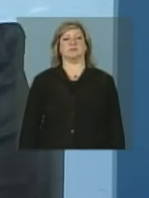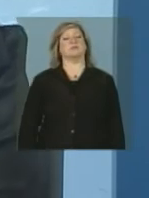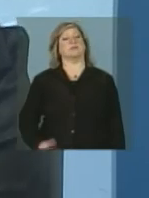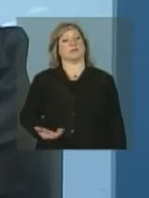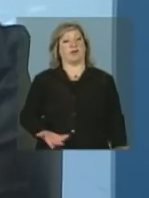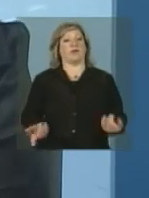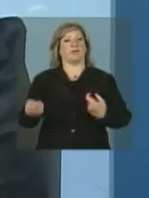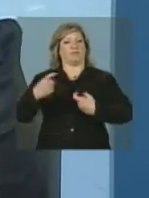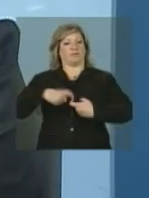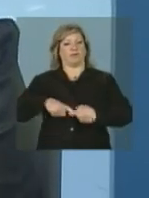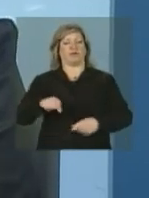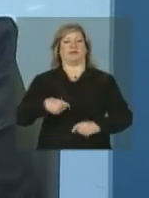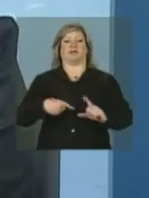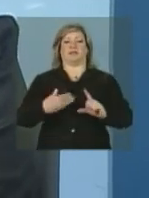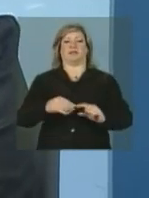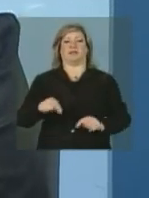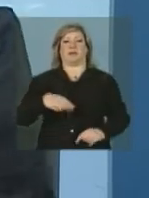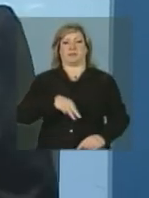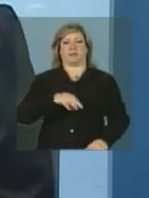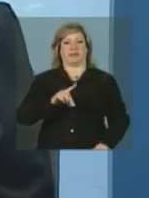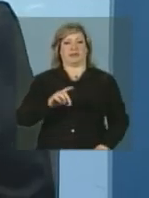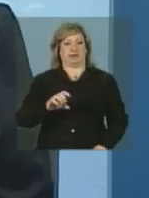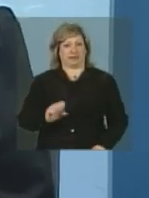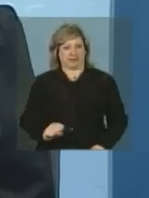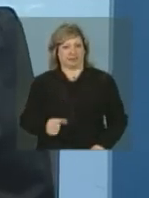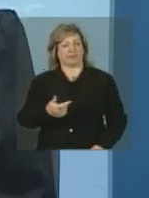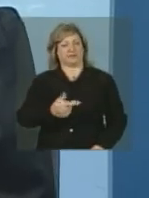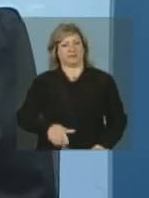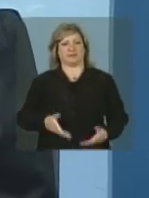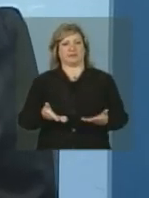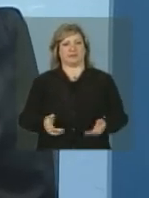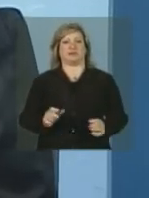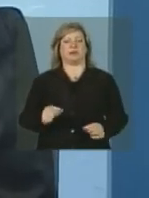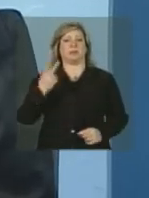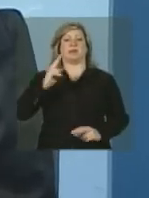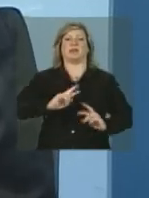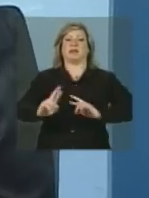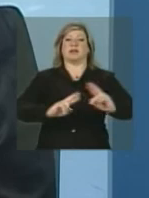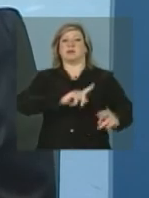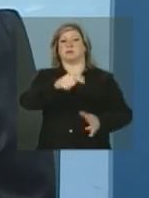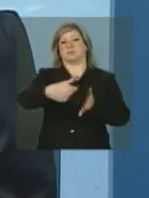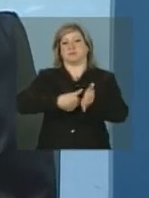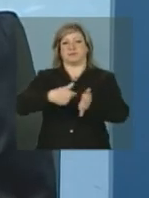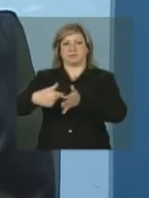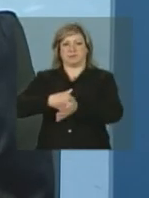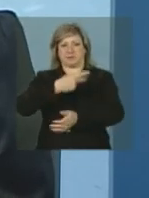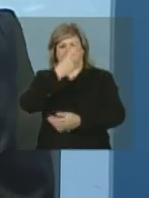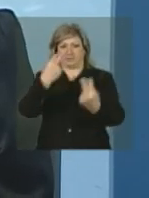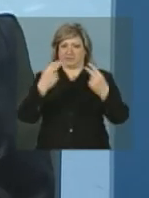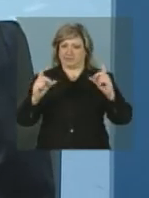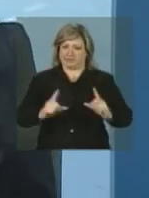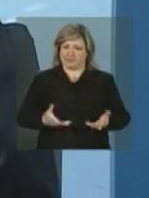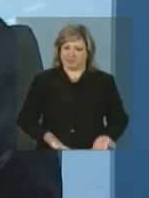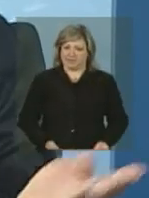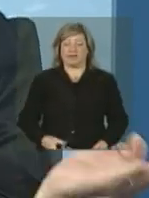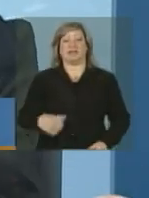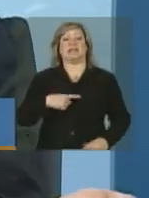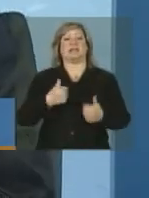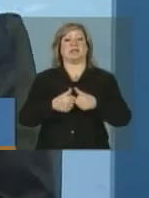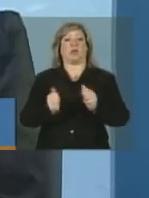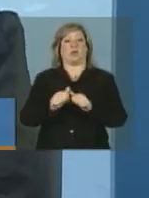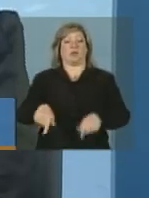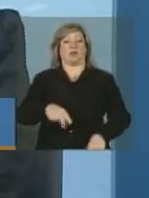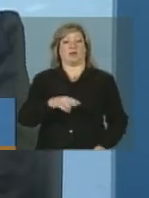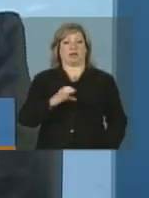Bom, voltamos à teleconferência do Ministério do Desenvolvimento Social e Combate à Fome para responder às perguntas dos telespectadores. Estão conosco